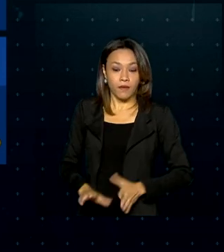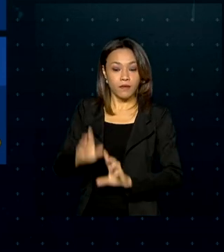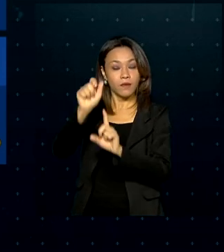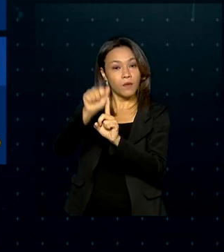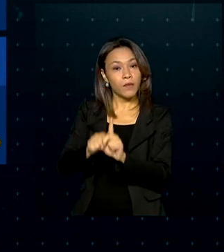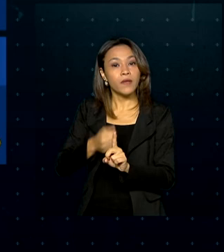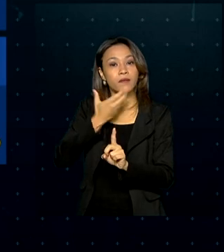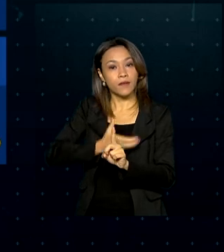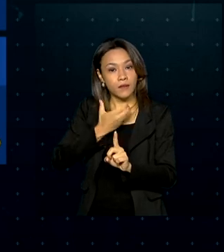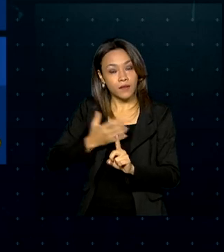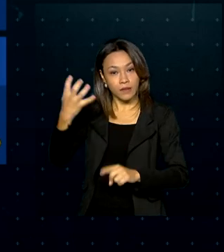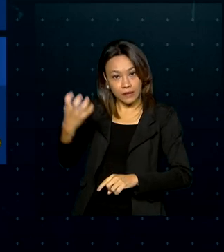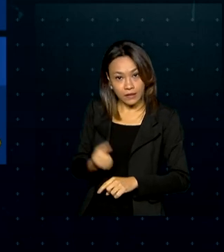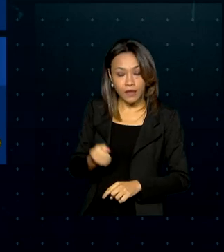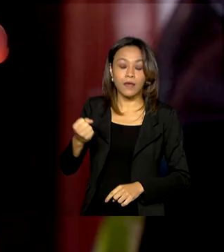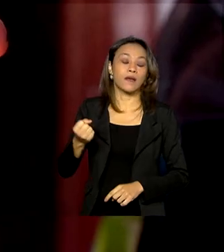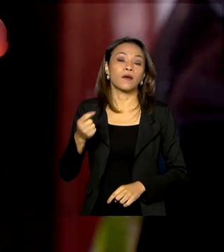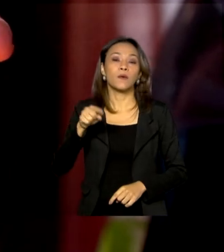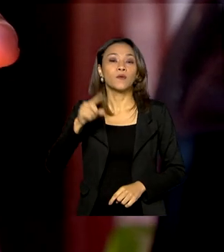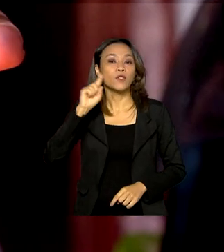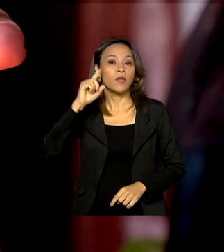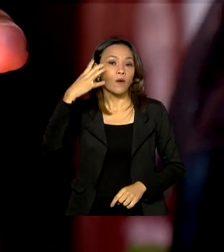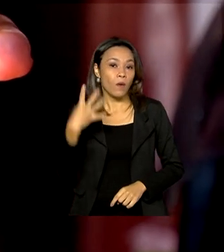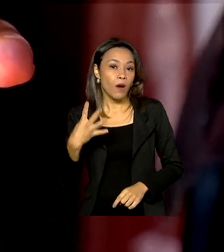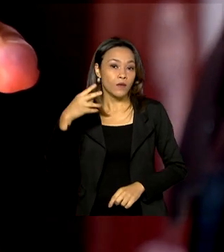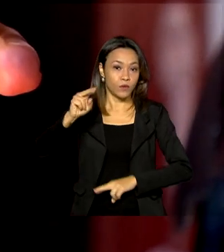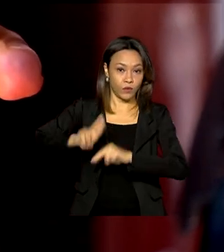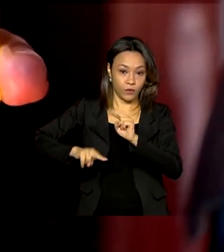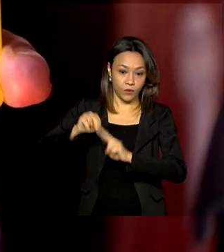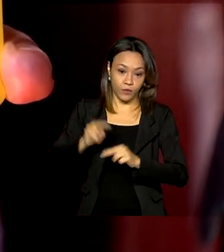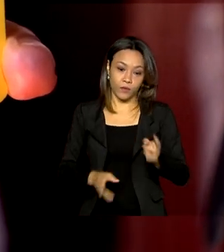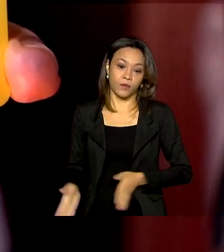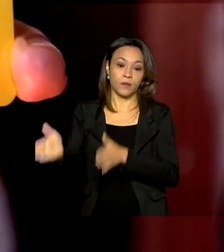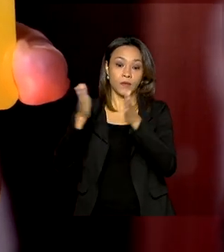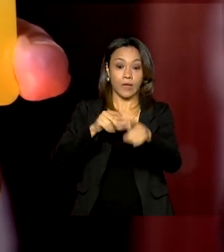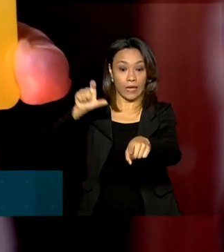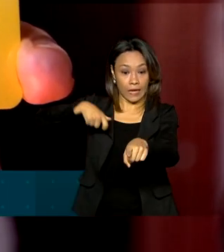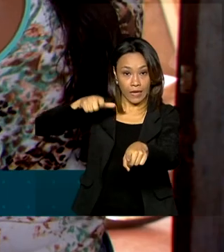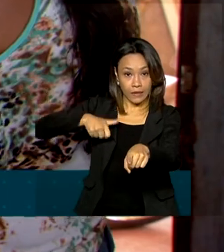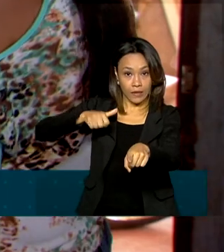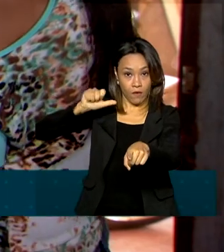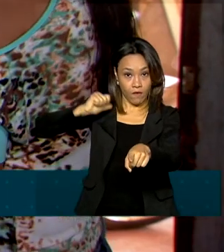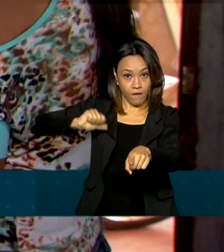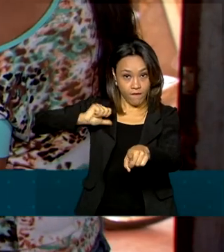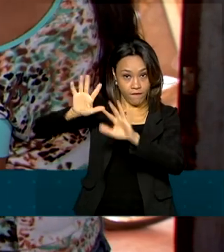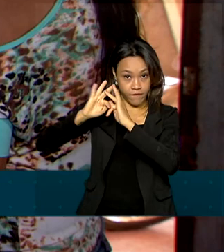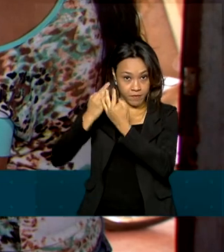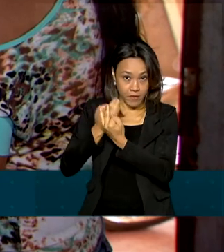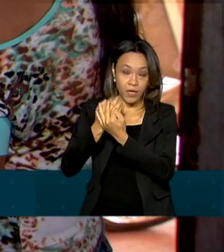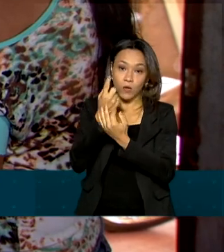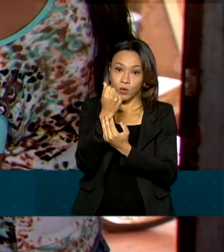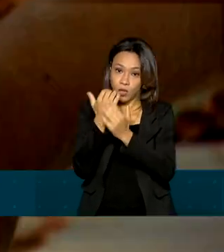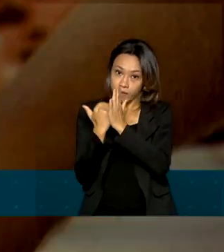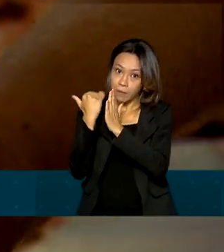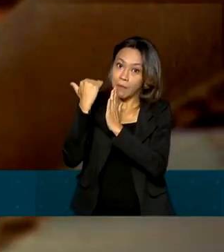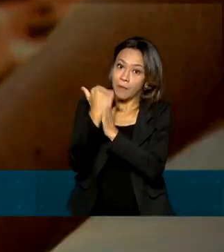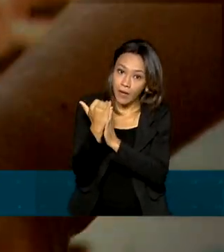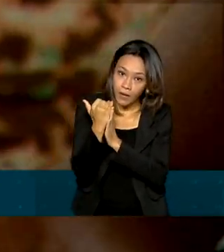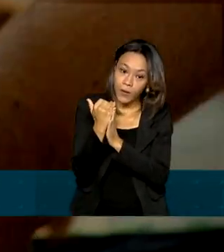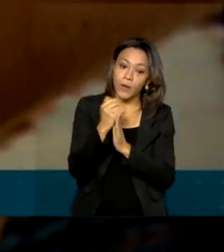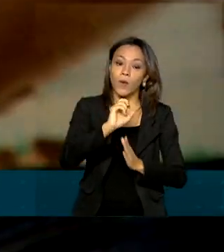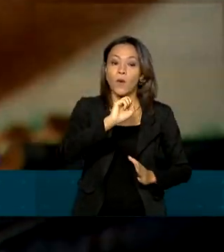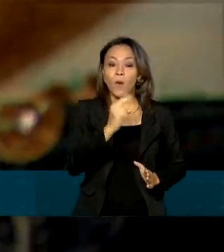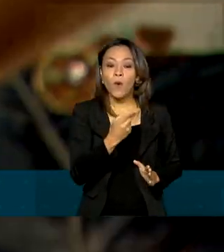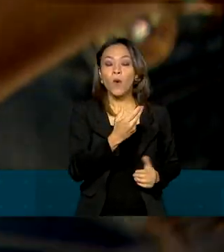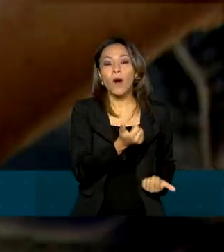sacar o benefício em 4 de junho. Já quem recebe o Bolsa Família vai ter o benefício com maior valor. Seja o Bolsa